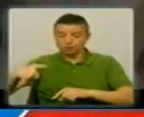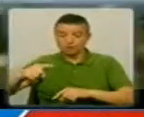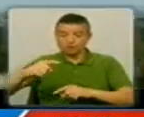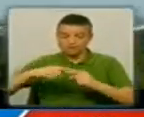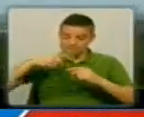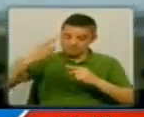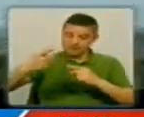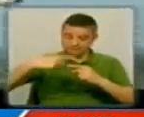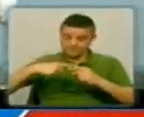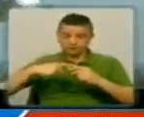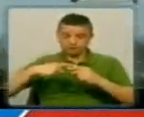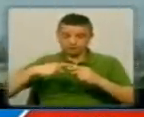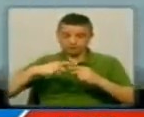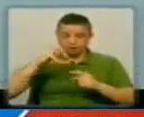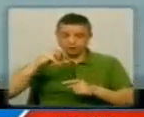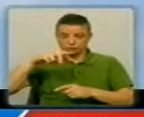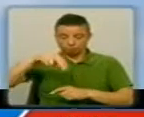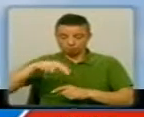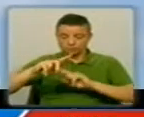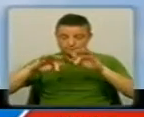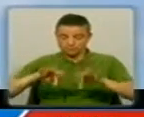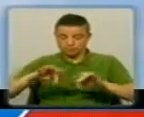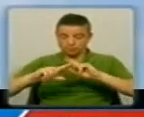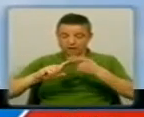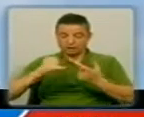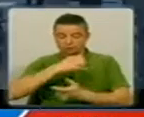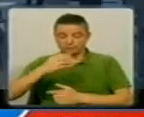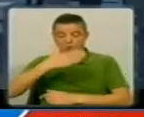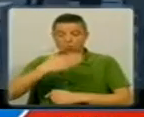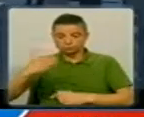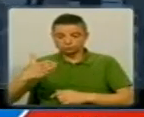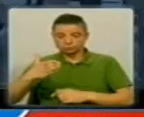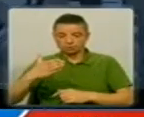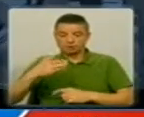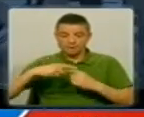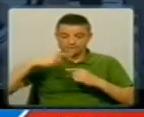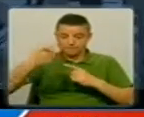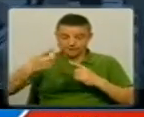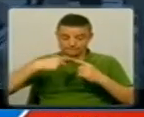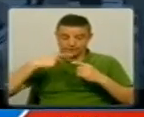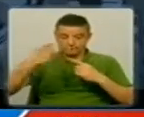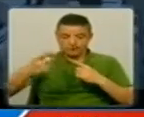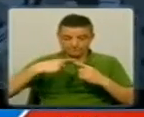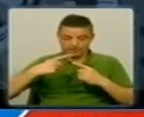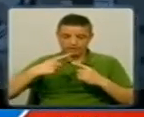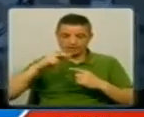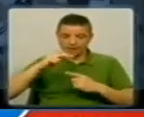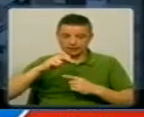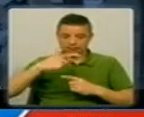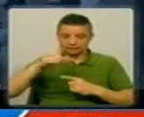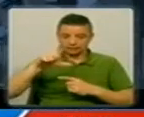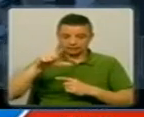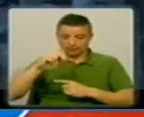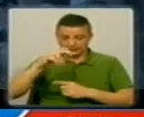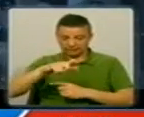espaciais acabou, 8 de julho de 2011, com o lançamento do vai-vem Atlantis, mas curiosamente nós hoje